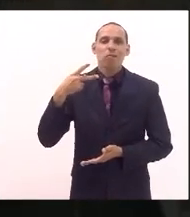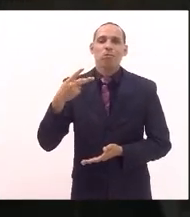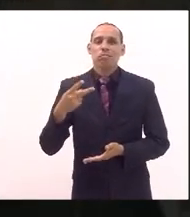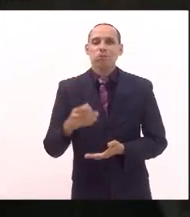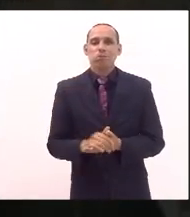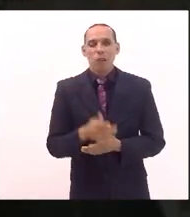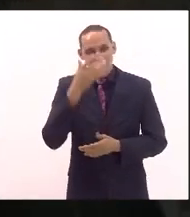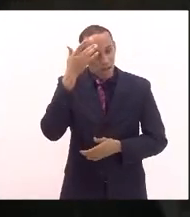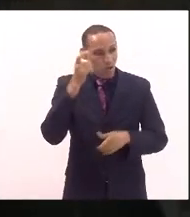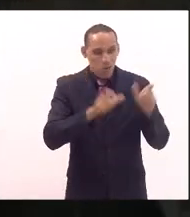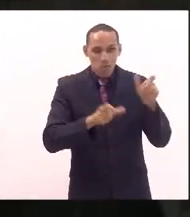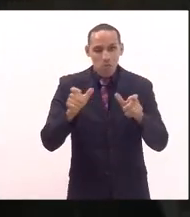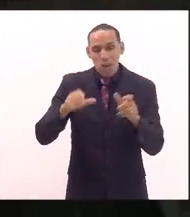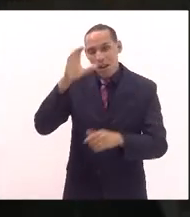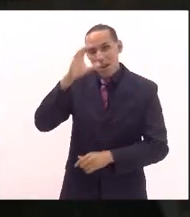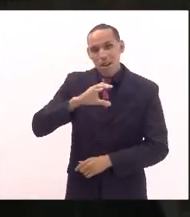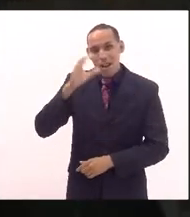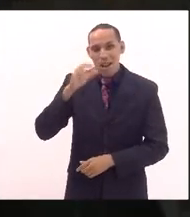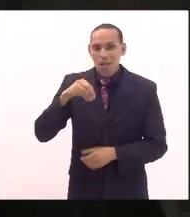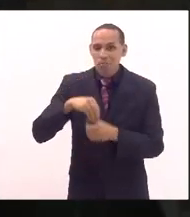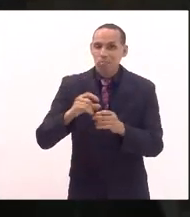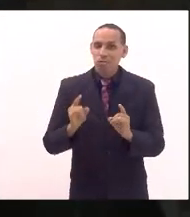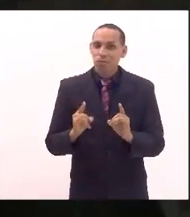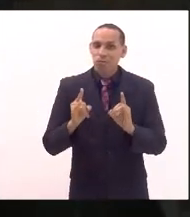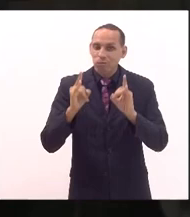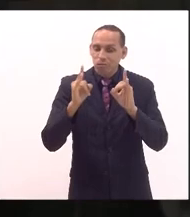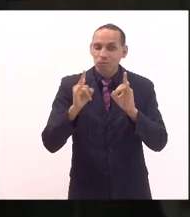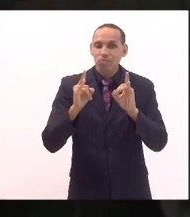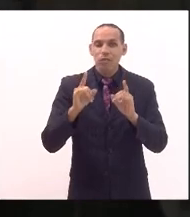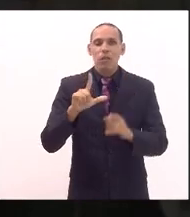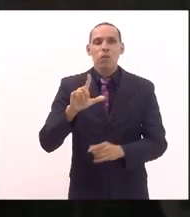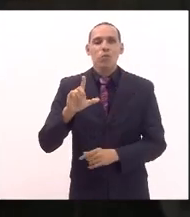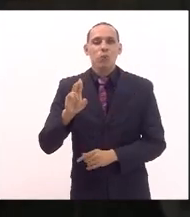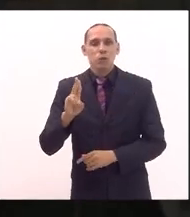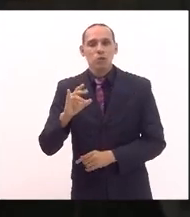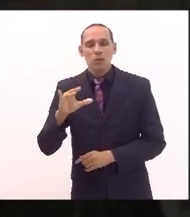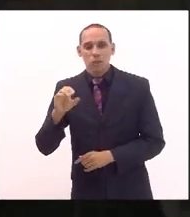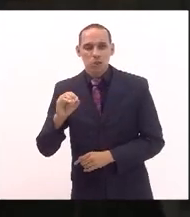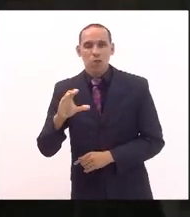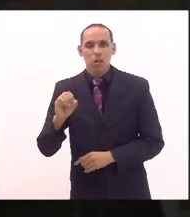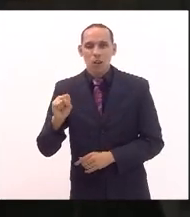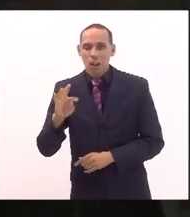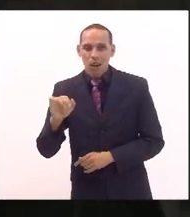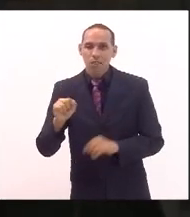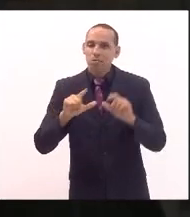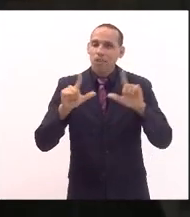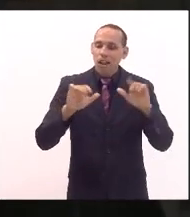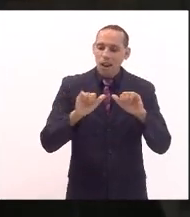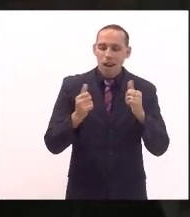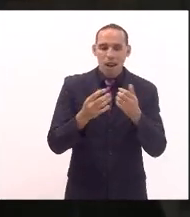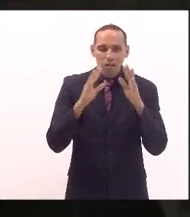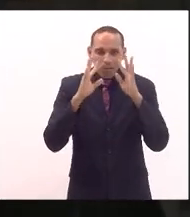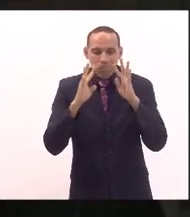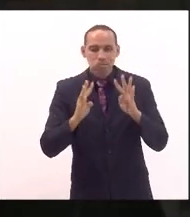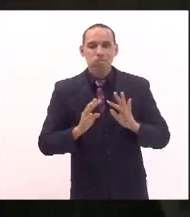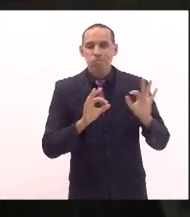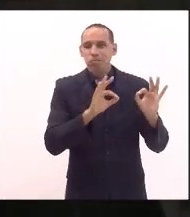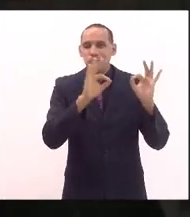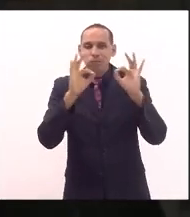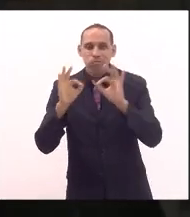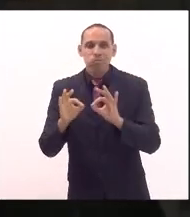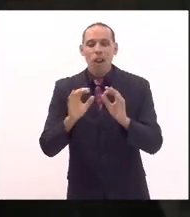cidadãos E cidadãs que nos acompanham pela TV alerj nos seguem pelas redes sociais imprensa